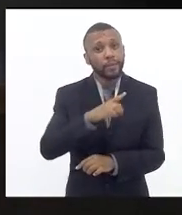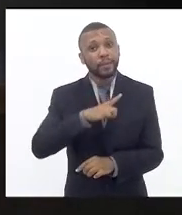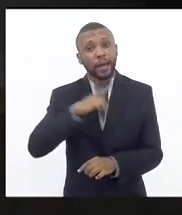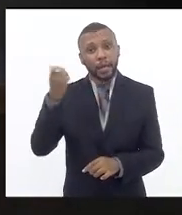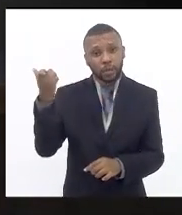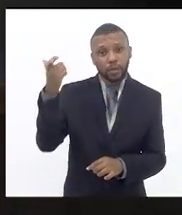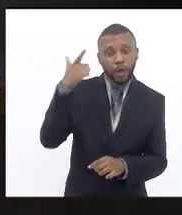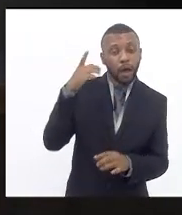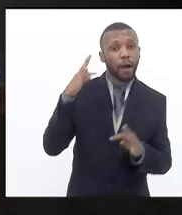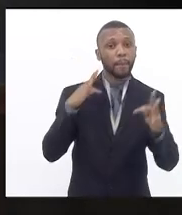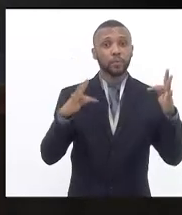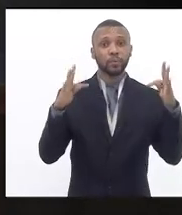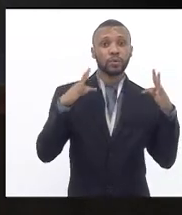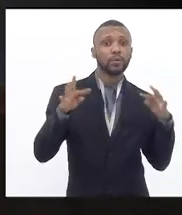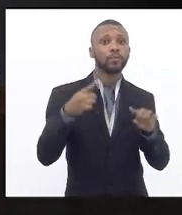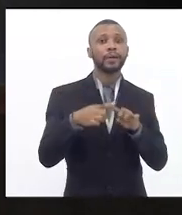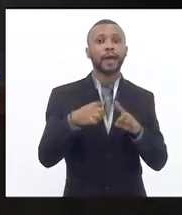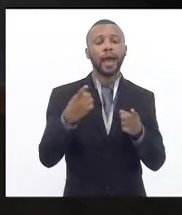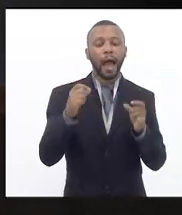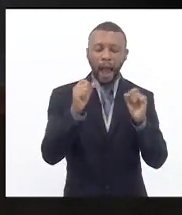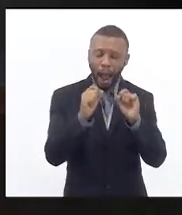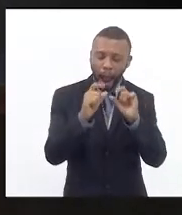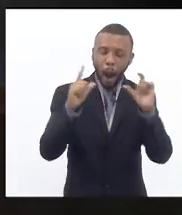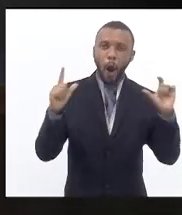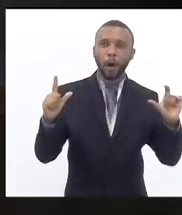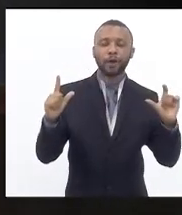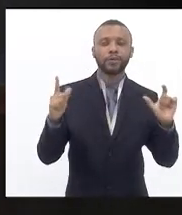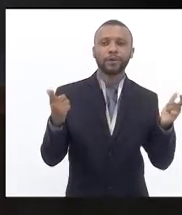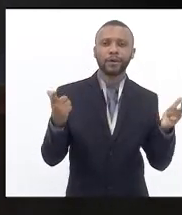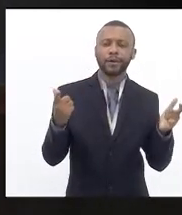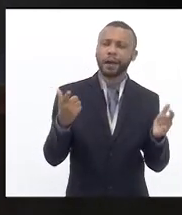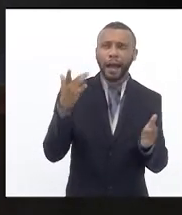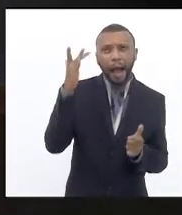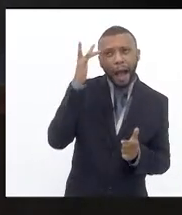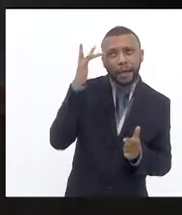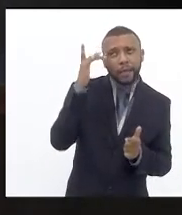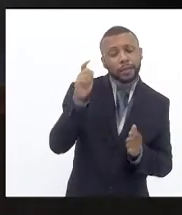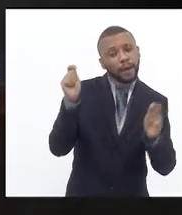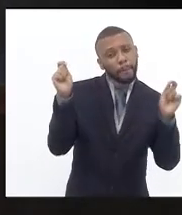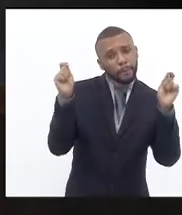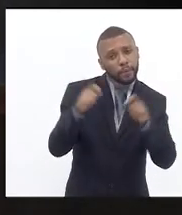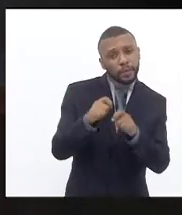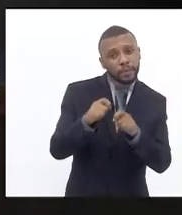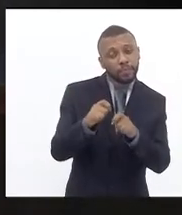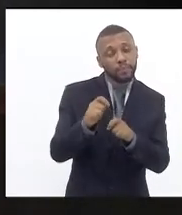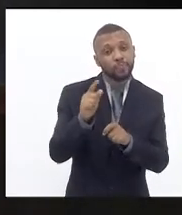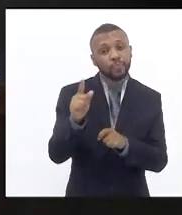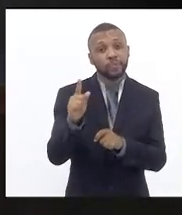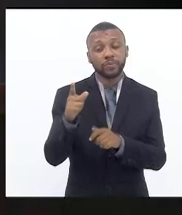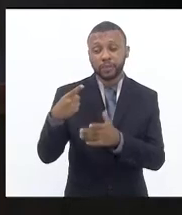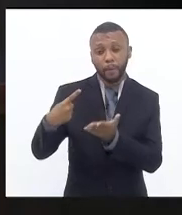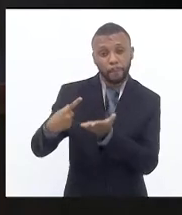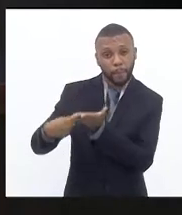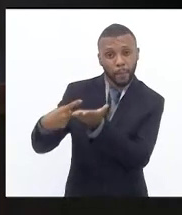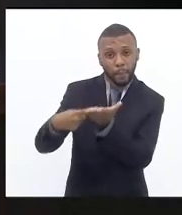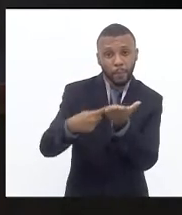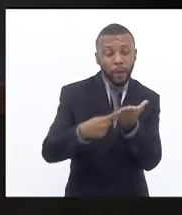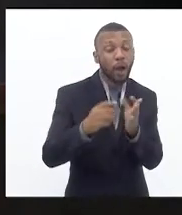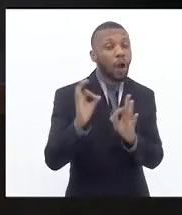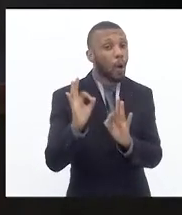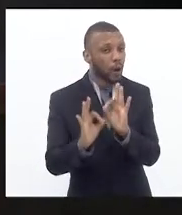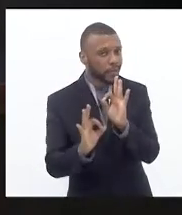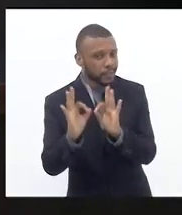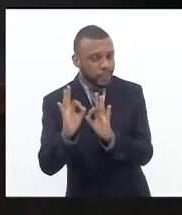Por que acordou de manhã achando que aquilo é possível isso se faz de forma organizada científica